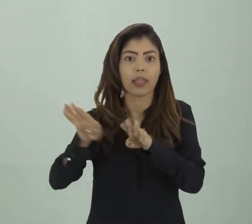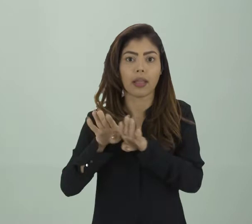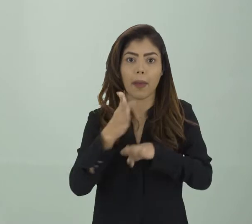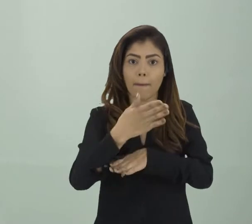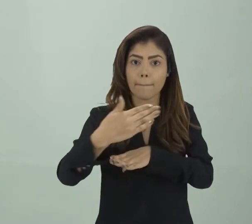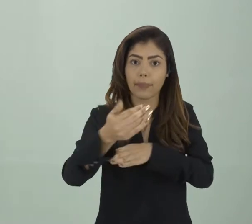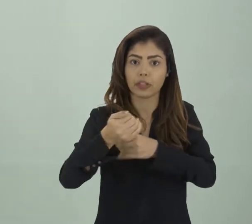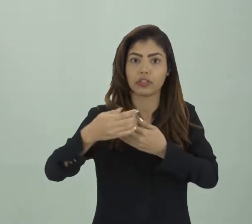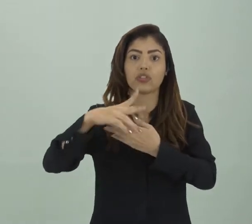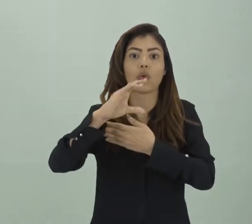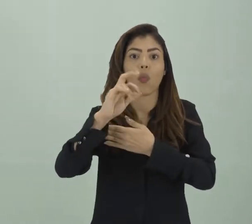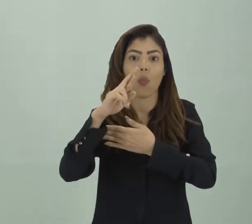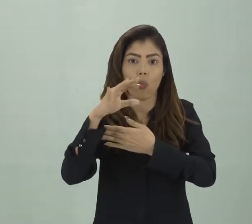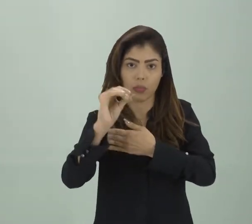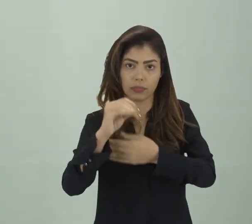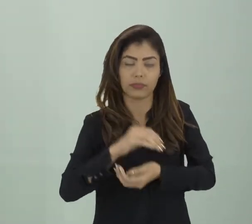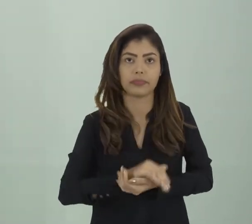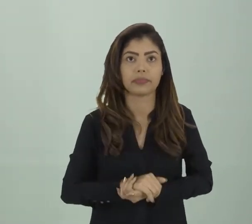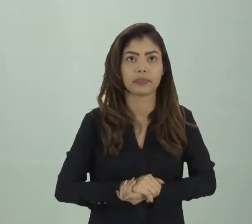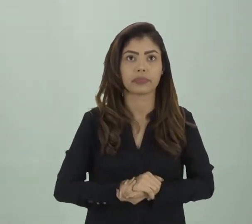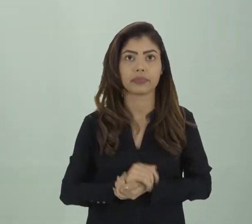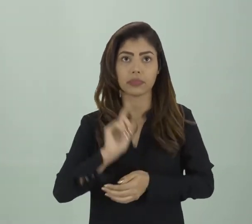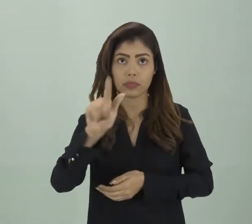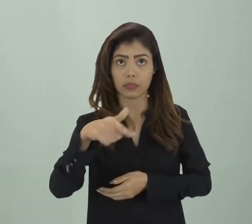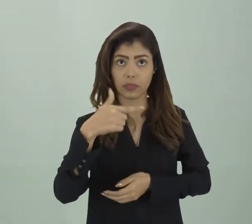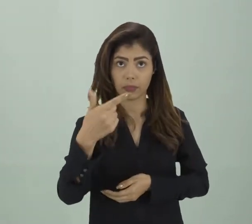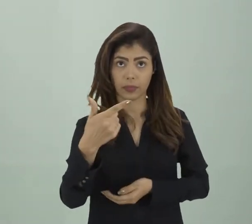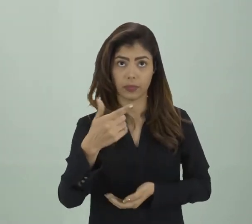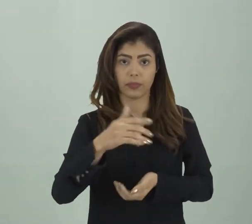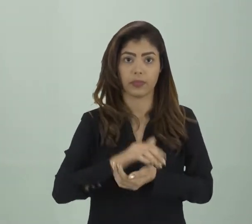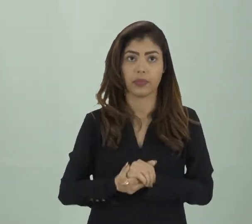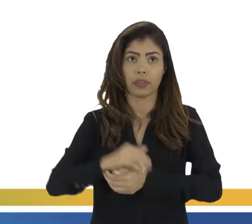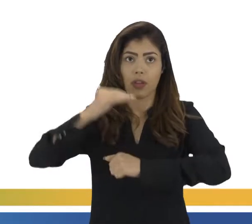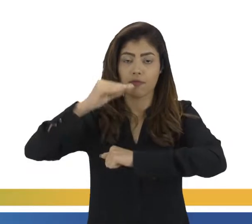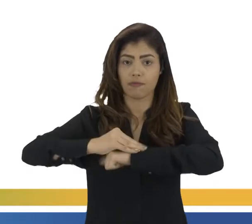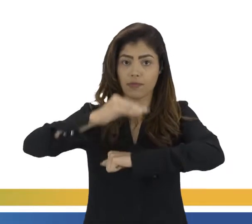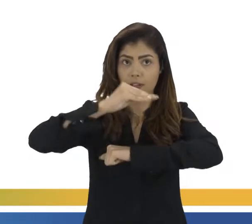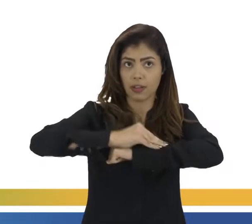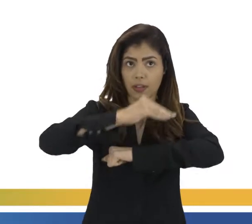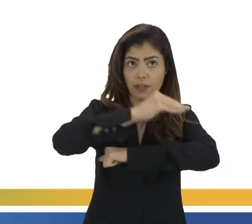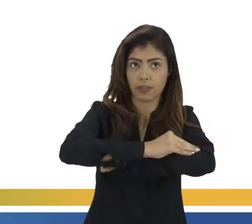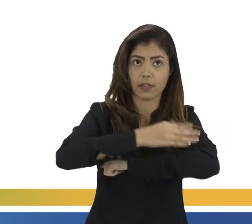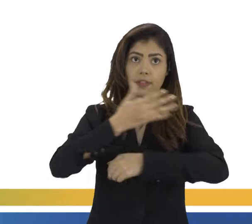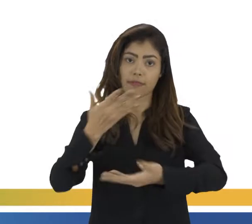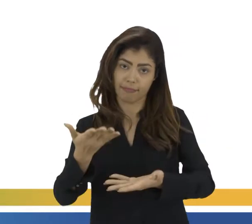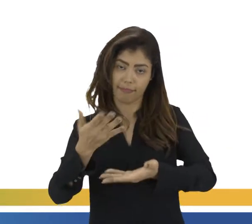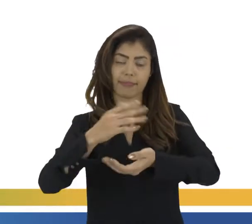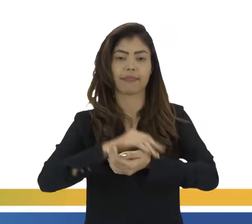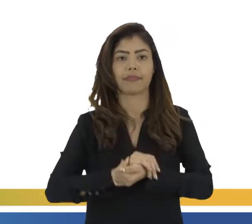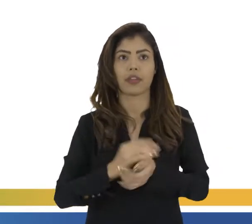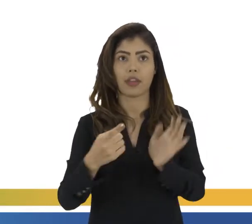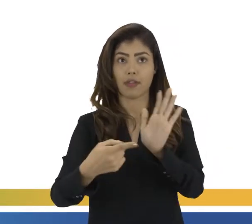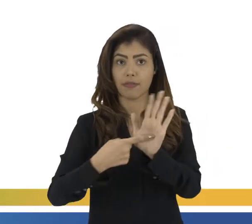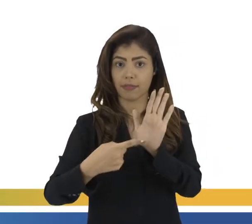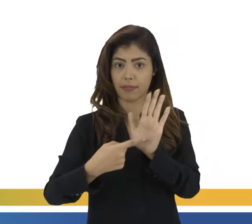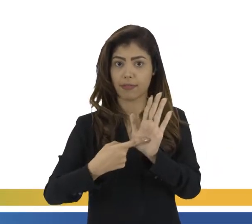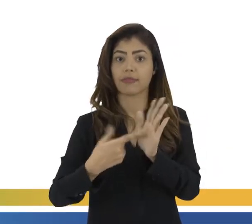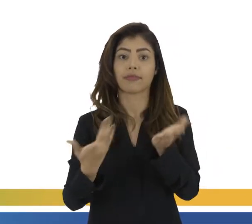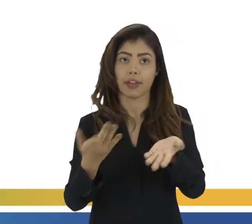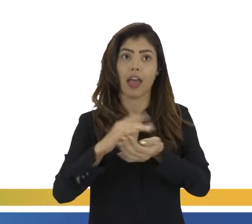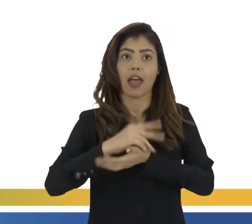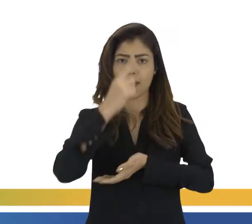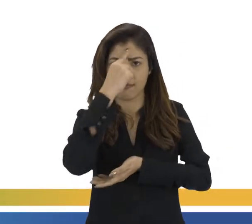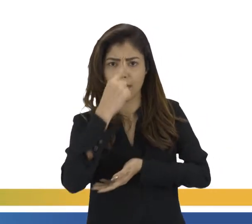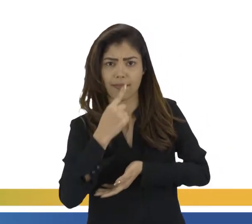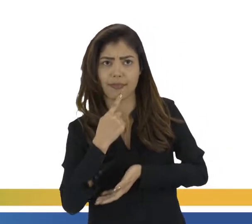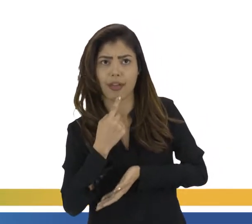couro. Vamos prosseguir. O próximo são os anfíbios. Nós temos aí os nossos representantes, os anuros, que